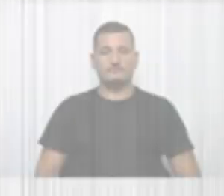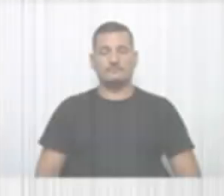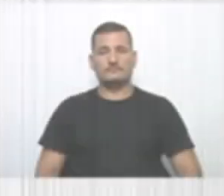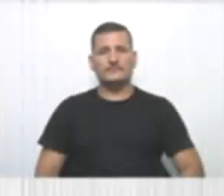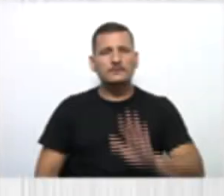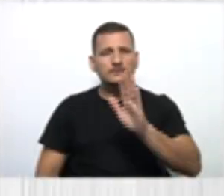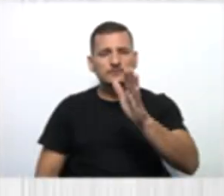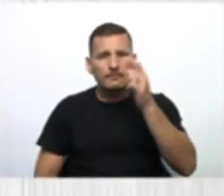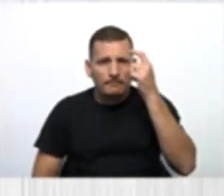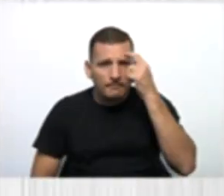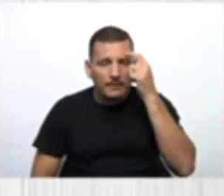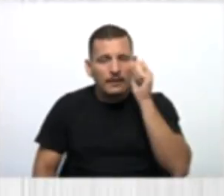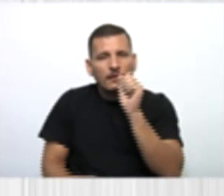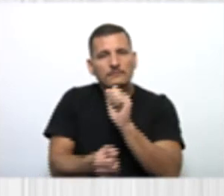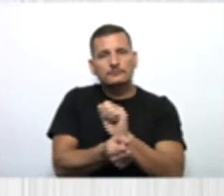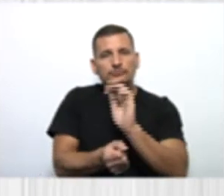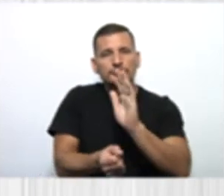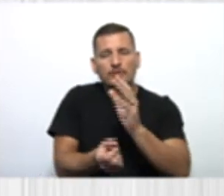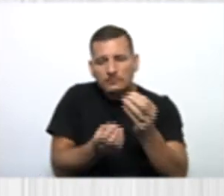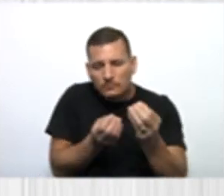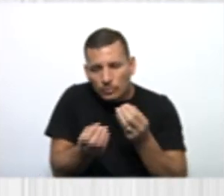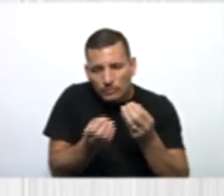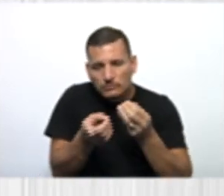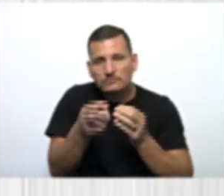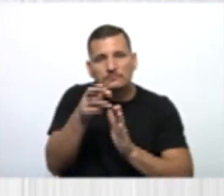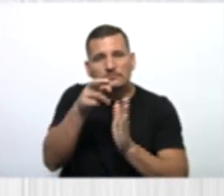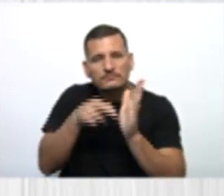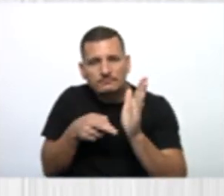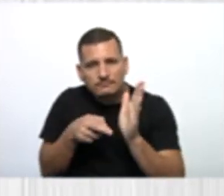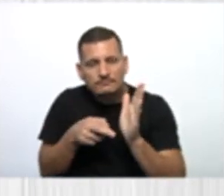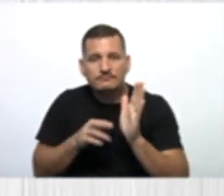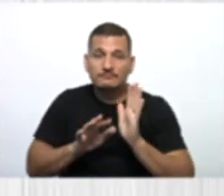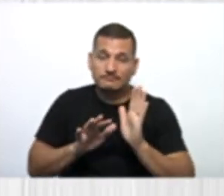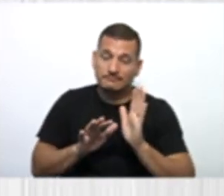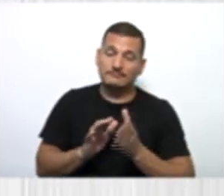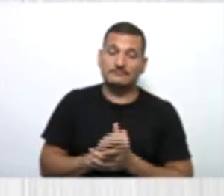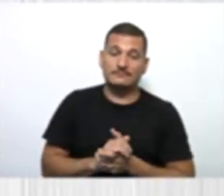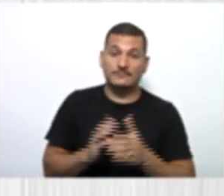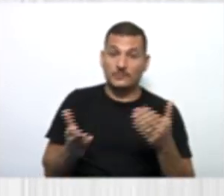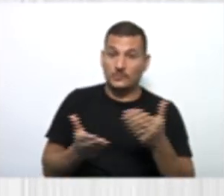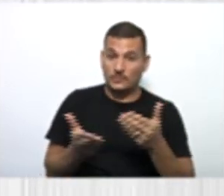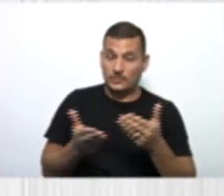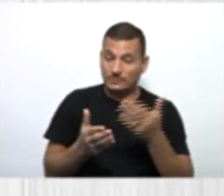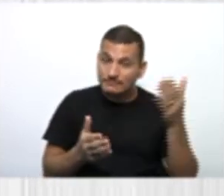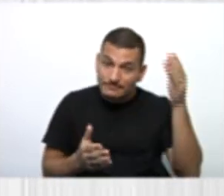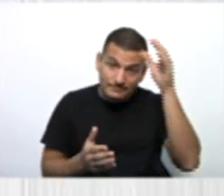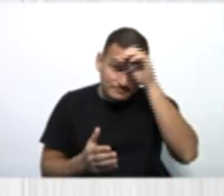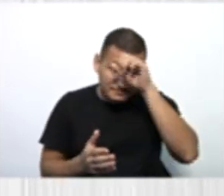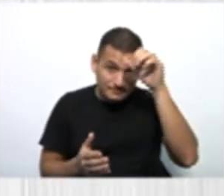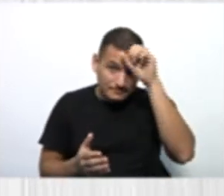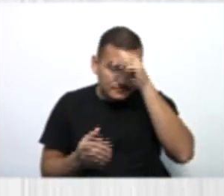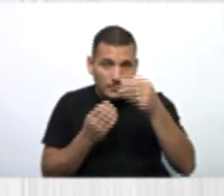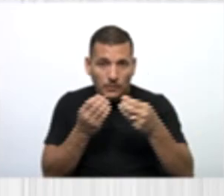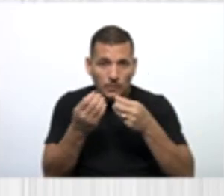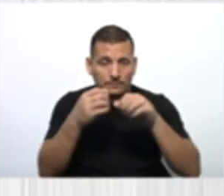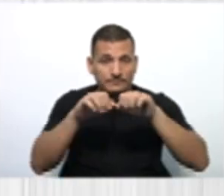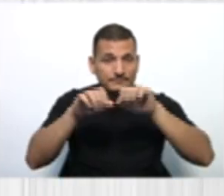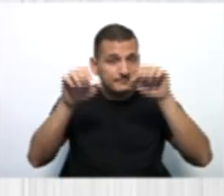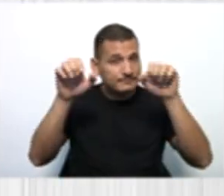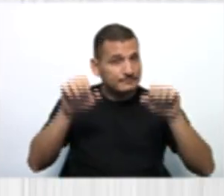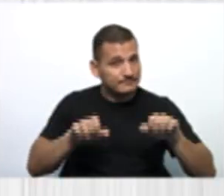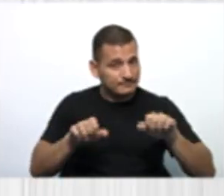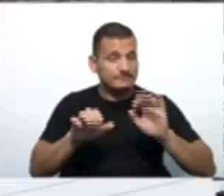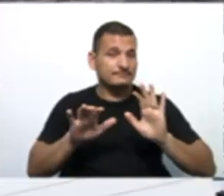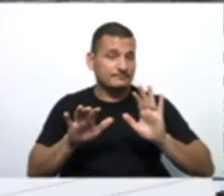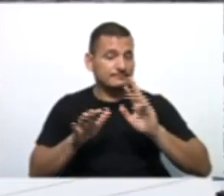Já parou para pensar como se faz um relatório? Pois é, hoje vamos aprender como é a estrutura de um